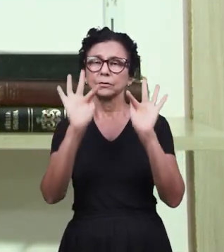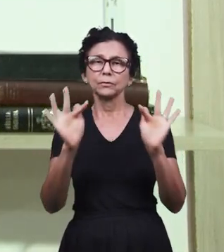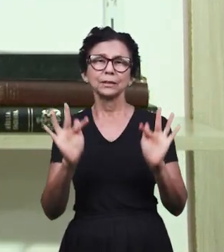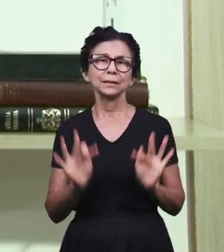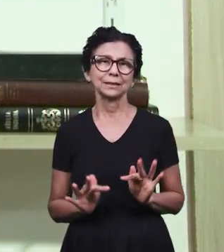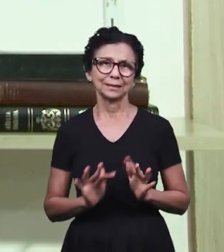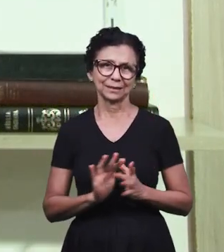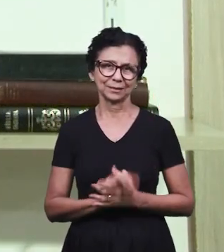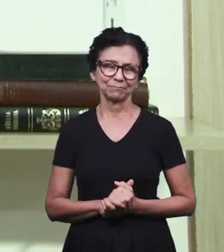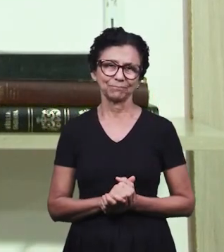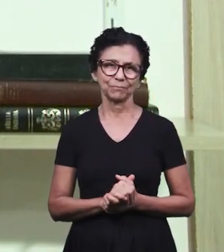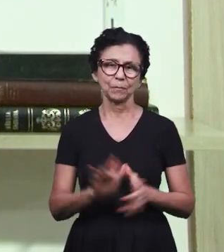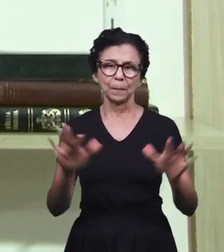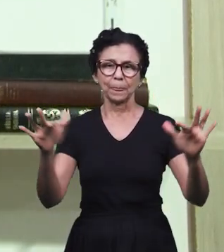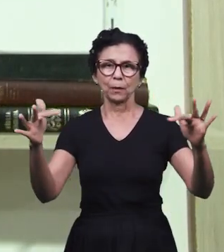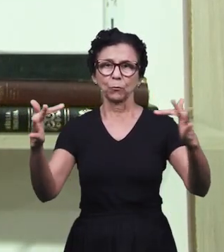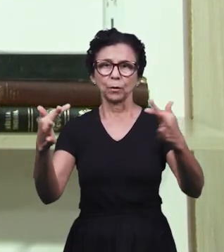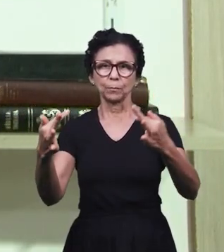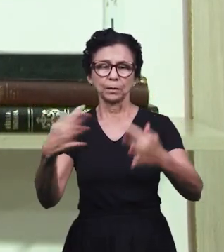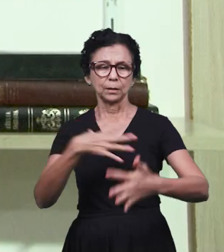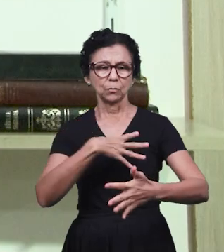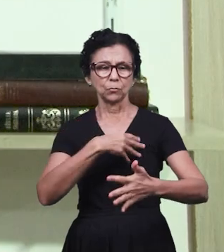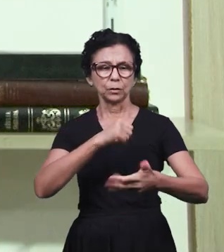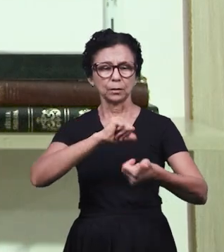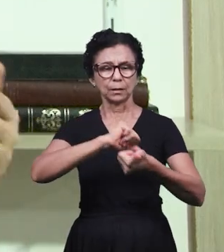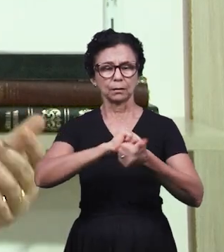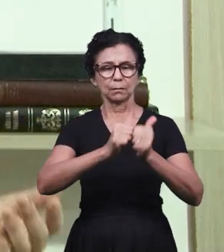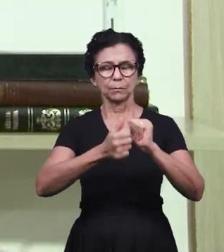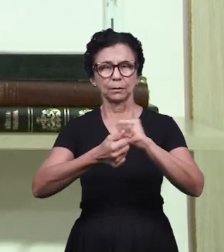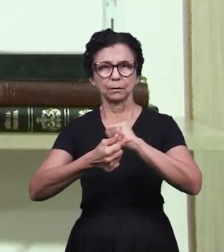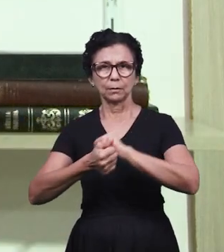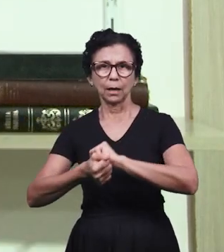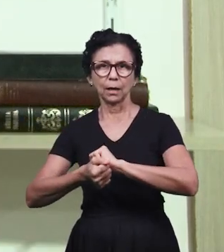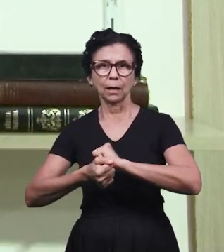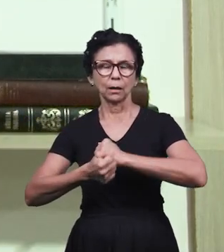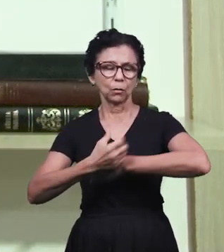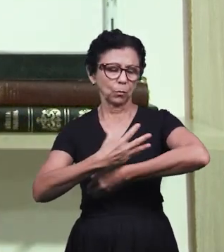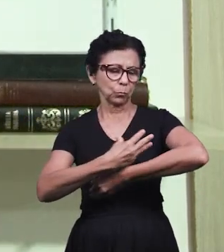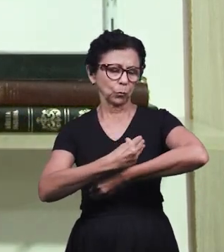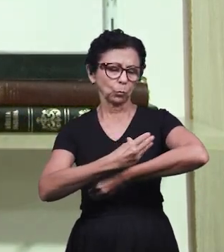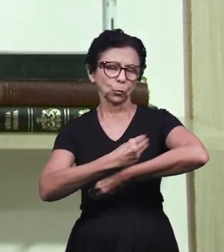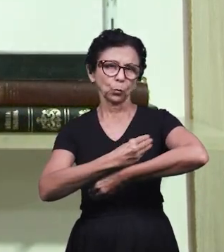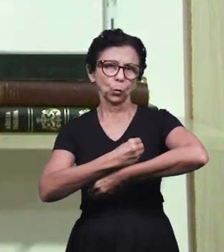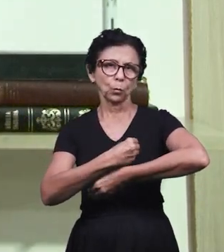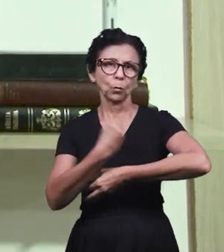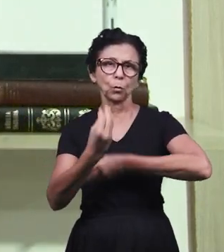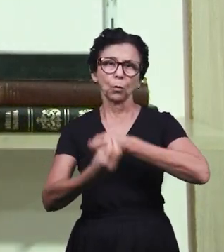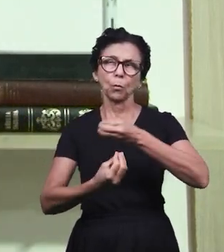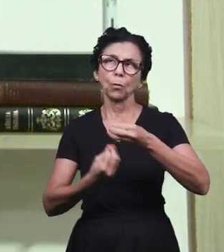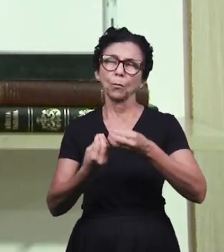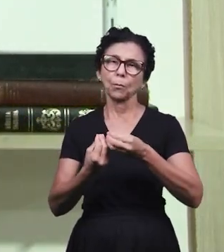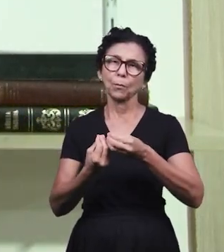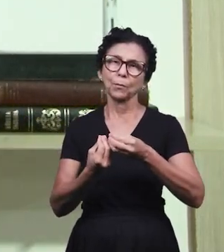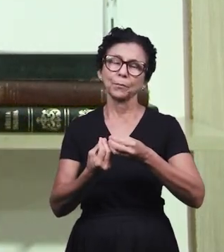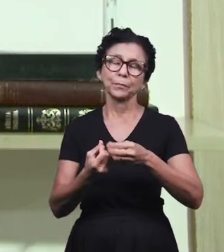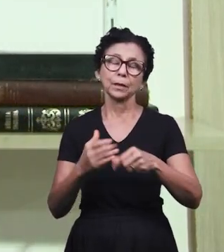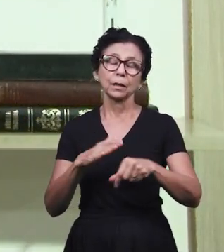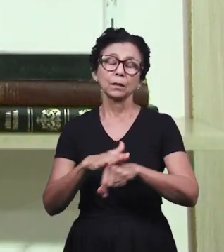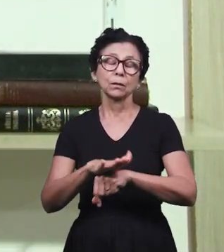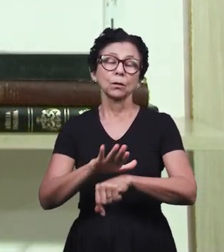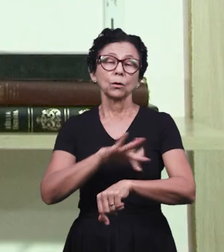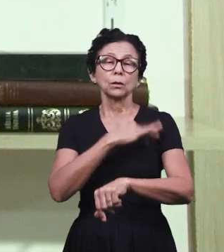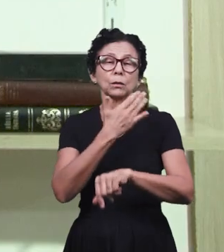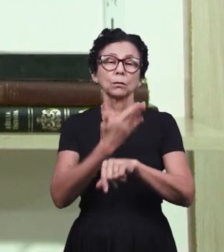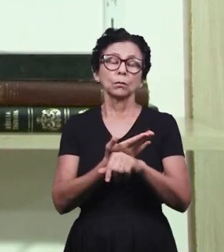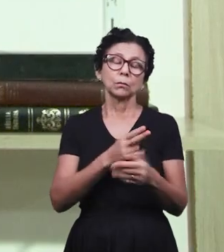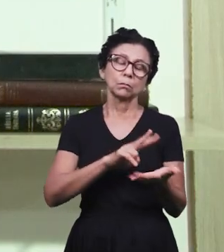adaptações iniciais, no dia a dia, o aleitamento materno, as noites mal